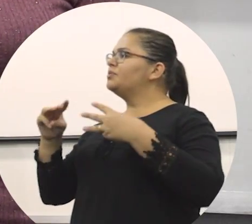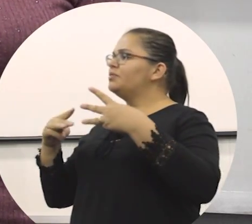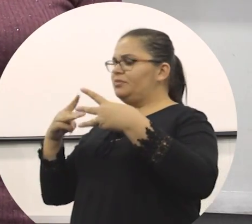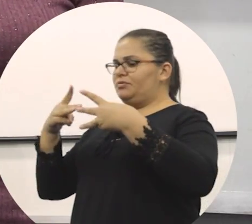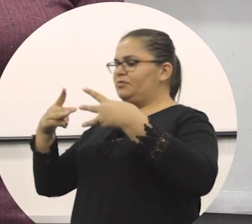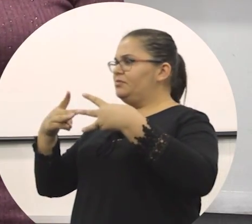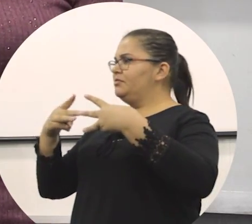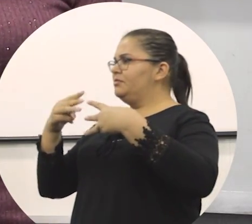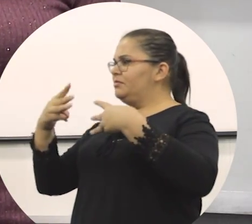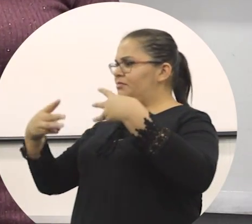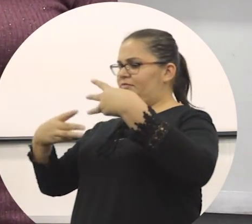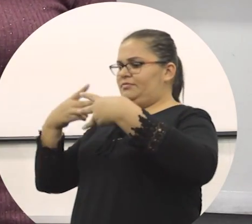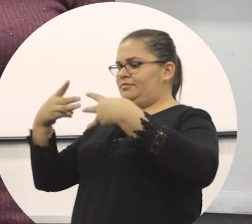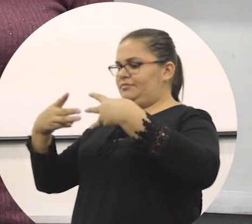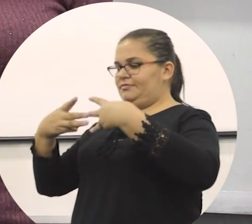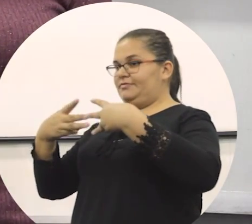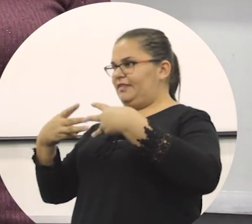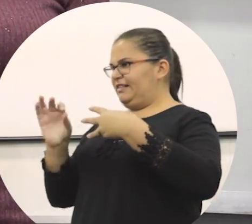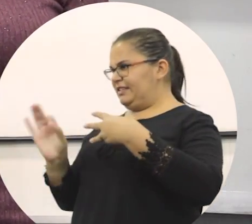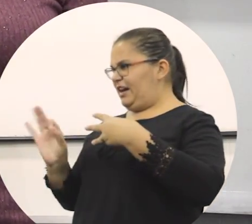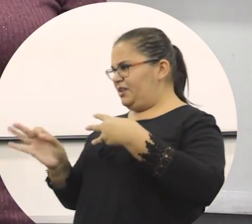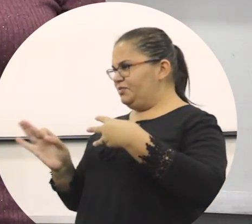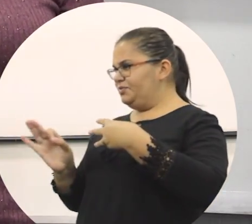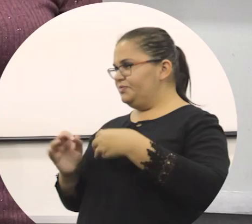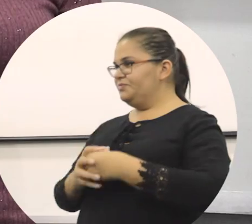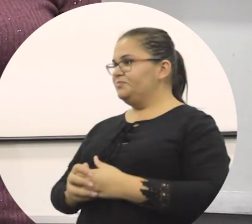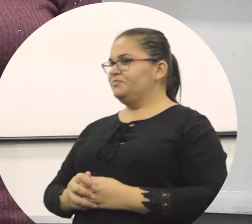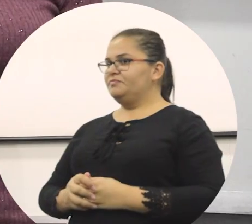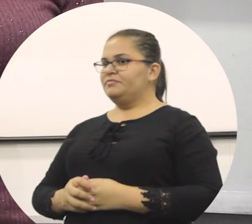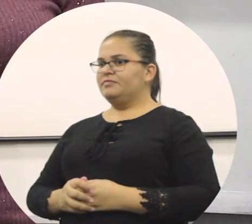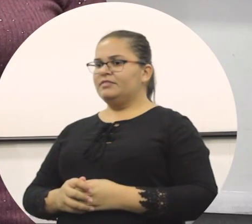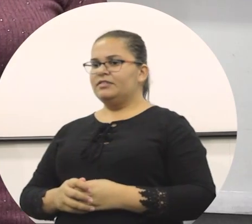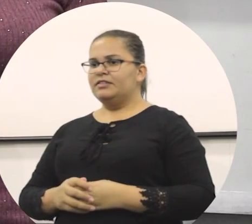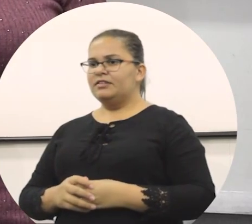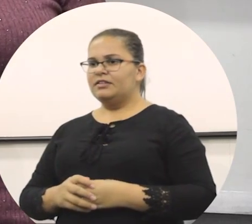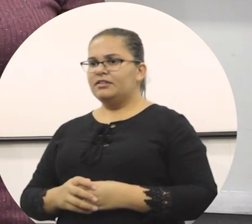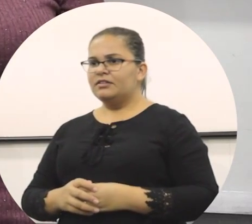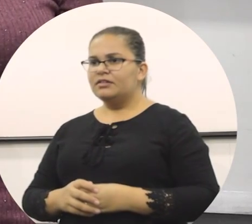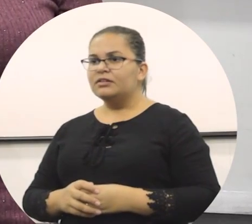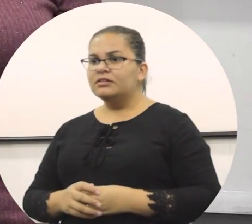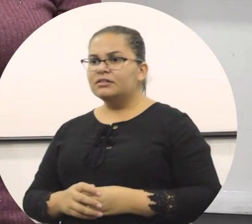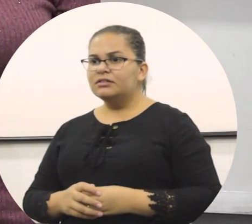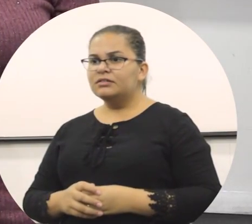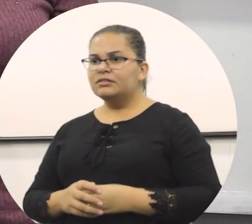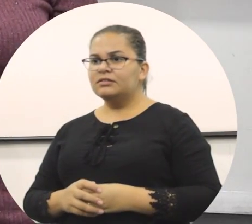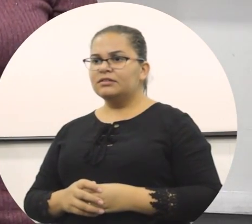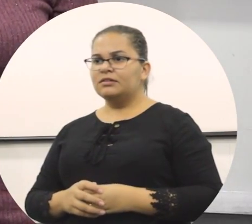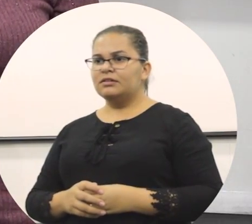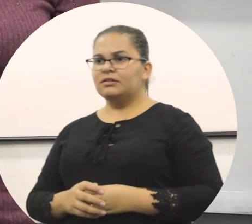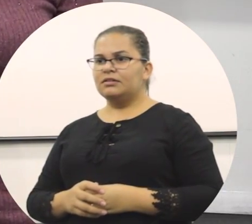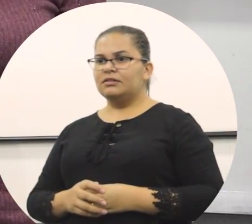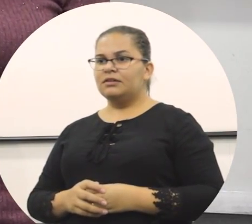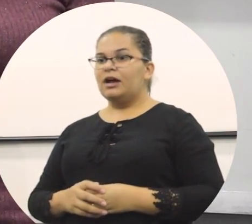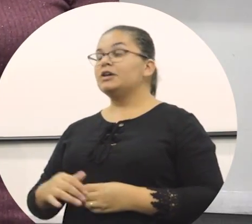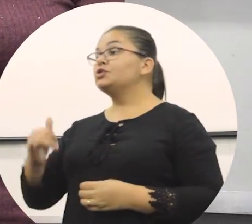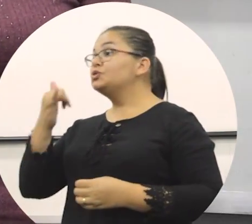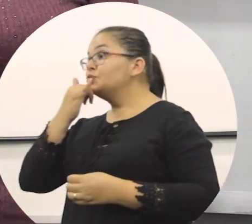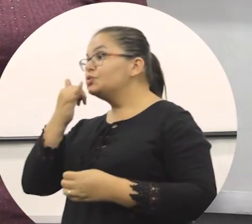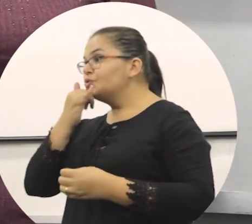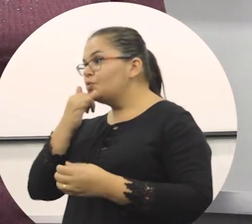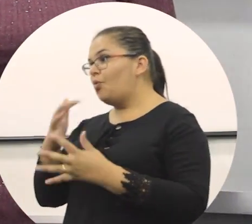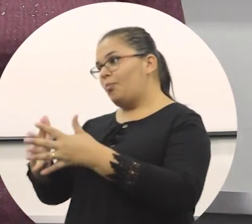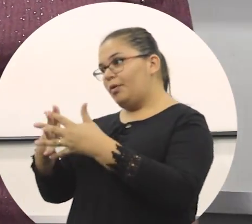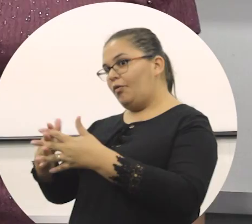informações, identificar o assunto principal, identificar personagens, finalidades do gênero trabalhado, a